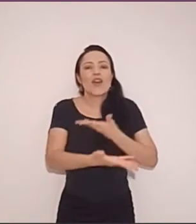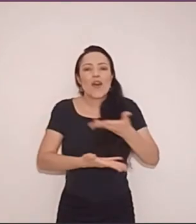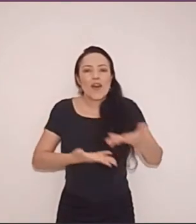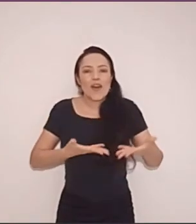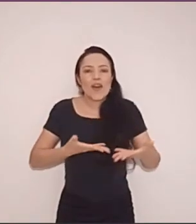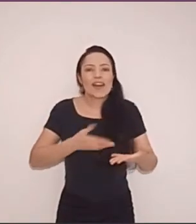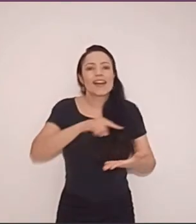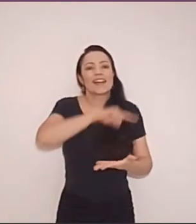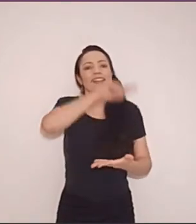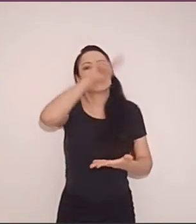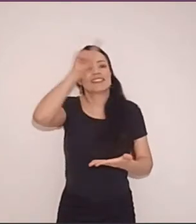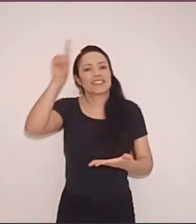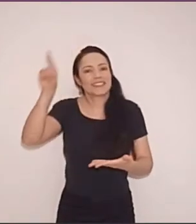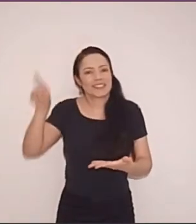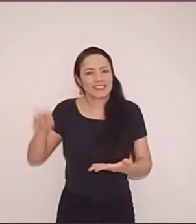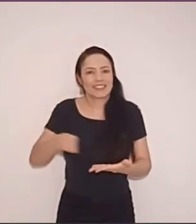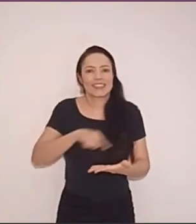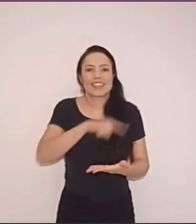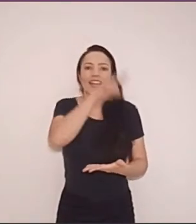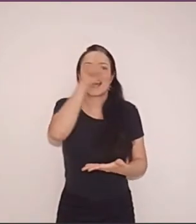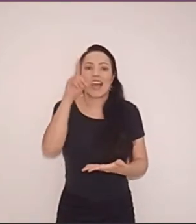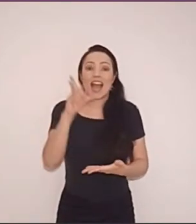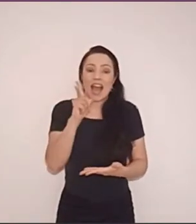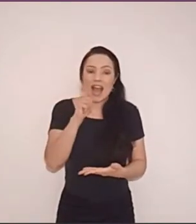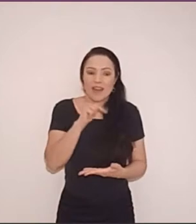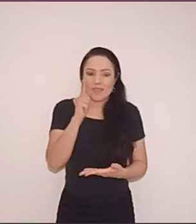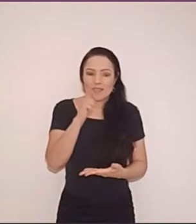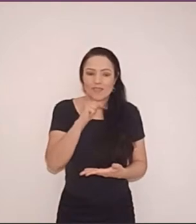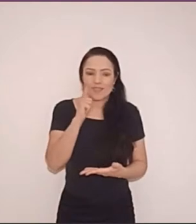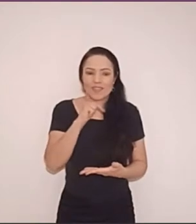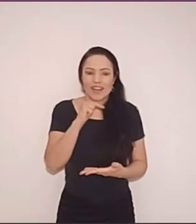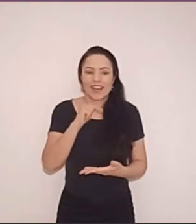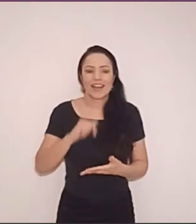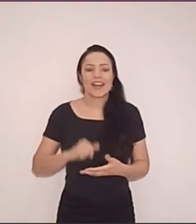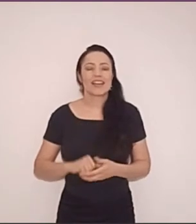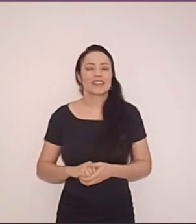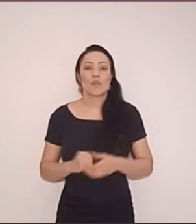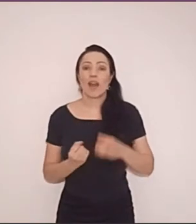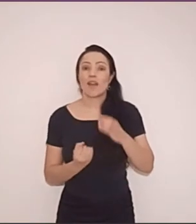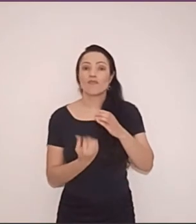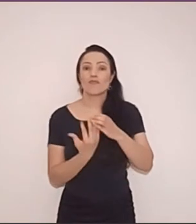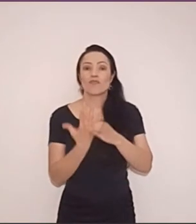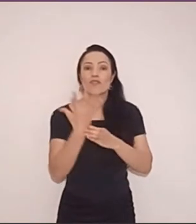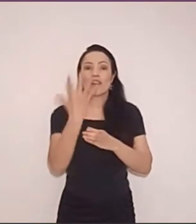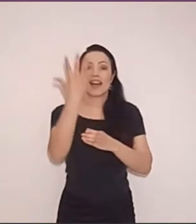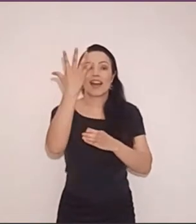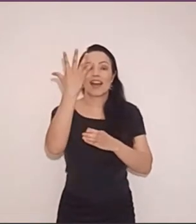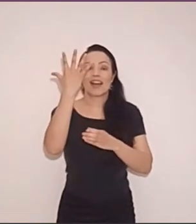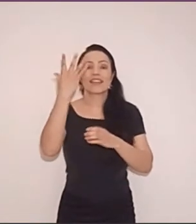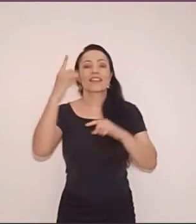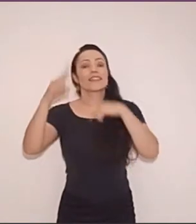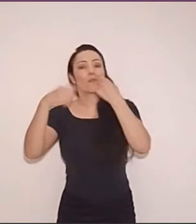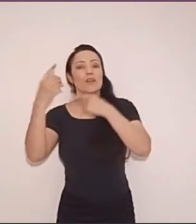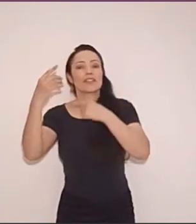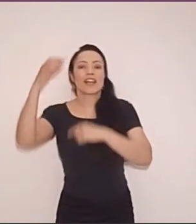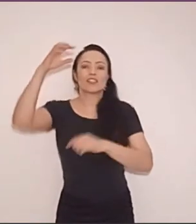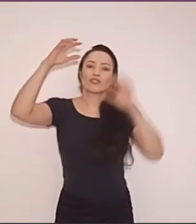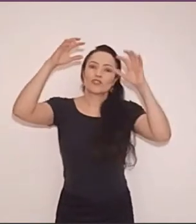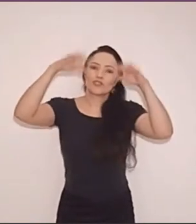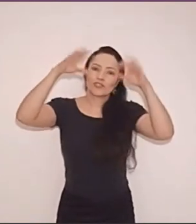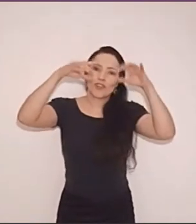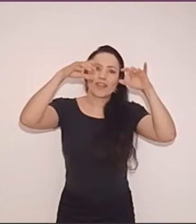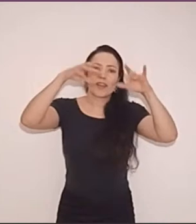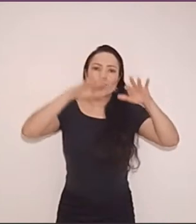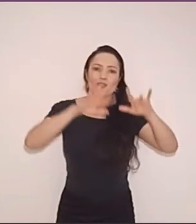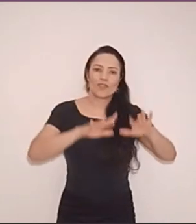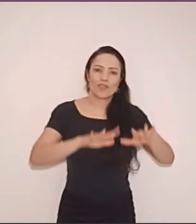faz a consequência Então as águas eram exclui a partir daí para o coração eu construí a partir da chuva aqui eu falei